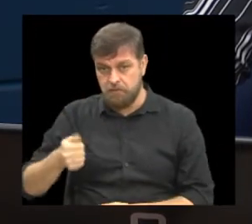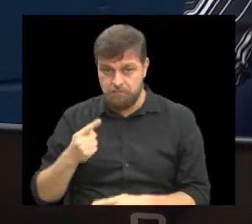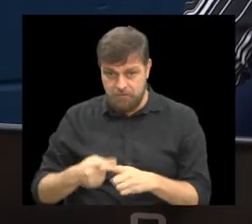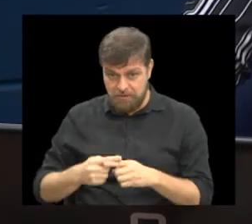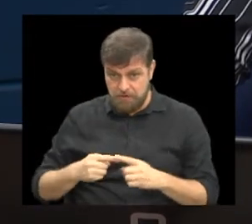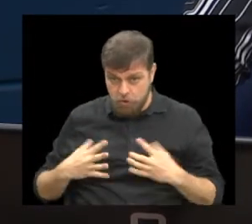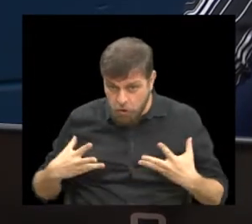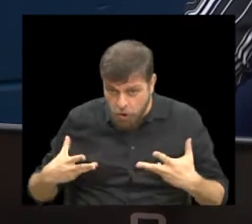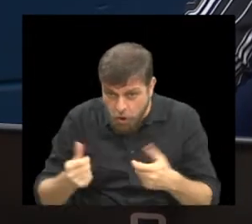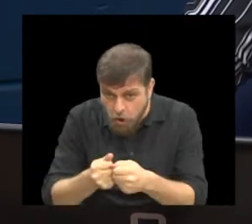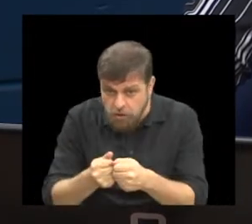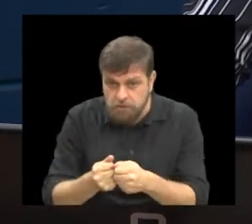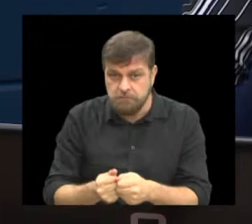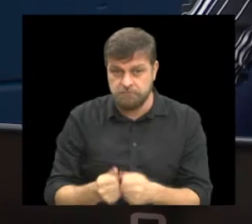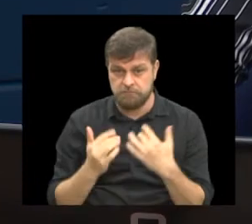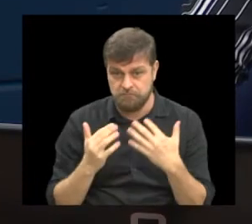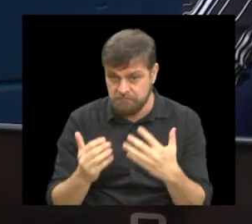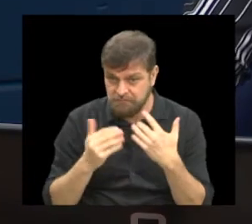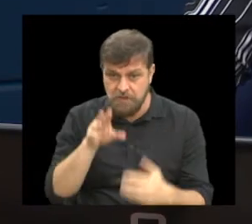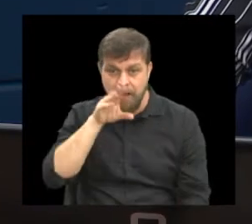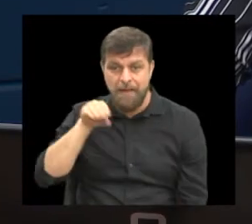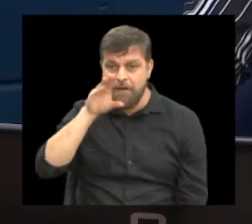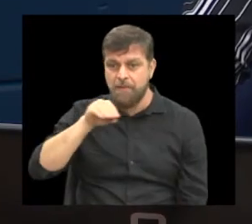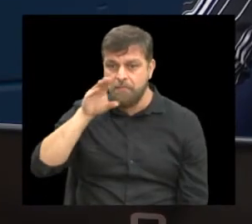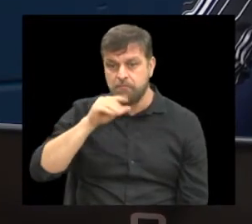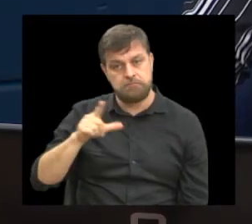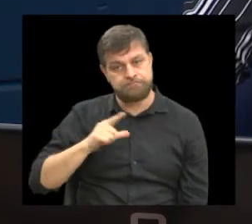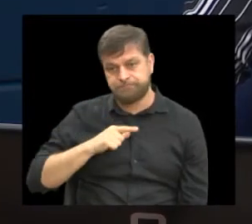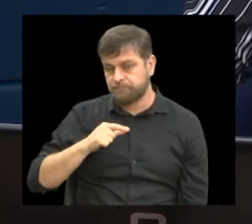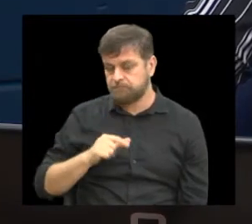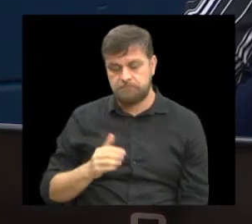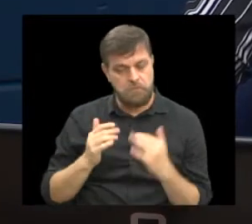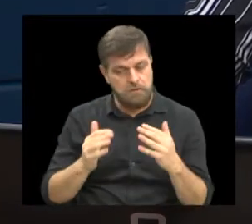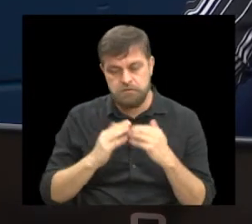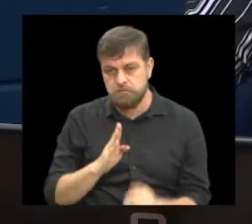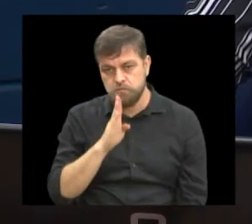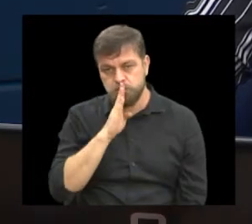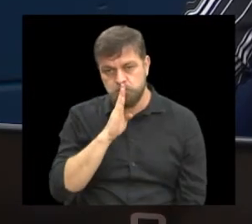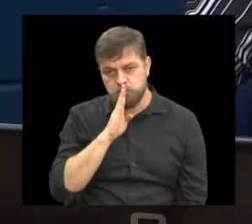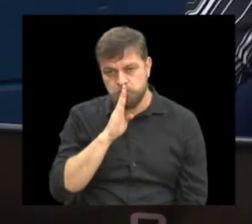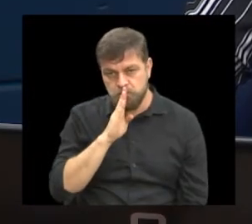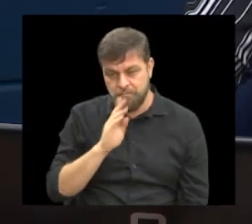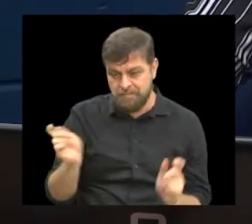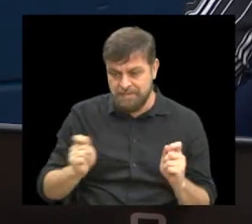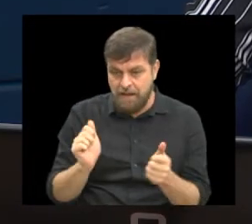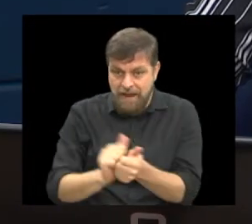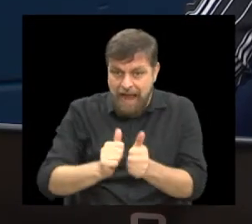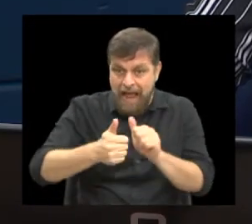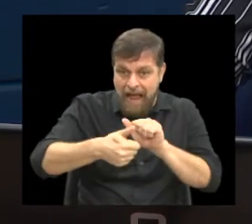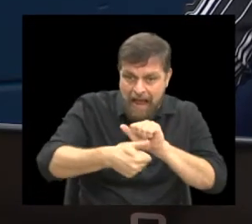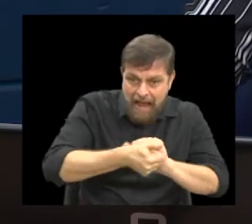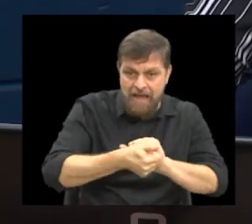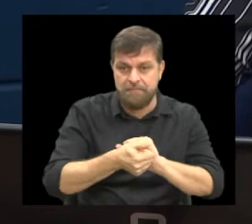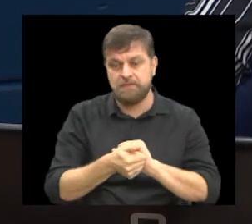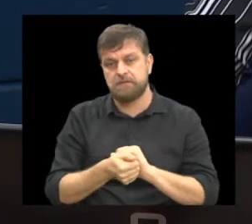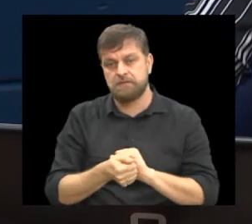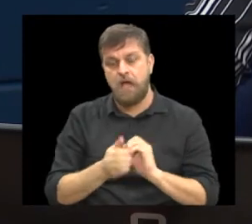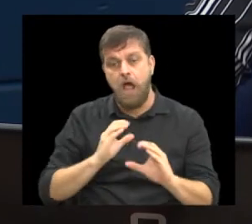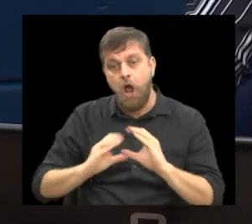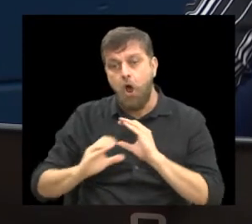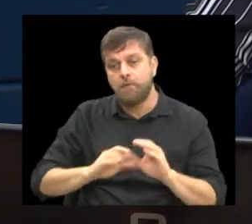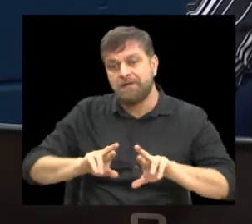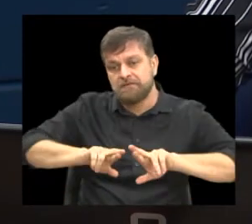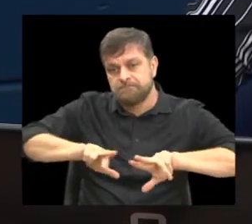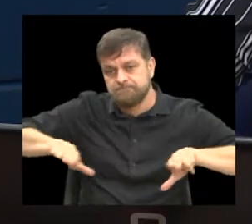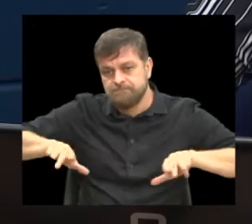autista vai ter uma linguagem oral, tá? Então, ele pode se adaptar com outro tipo de comunicação. Então,